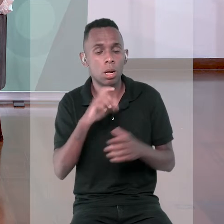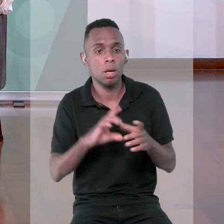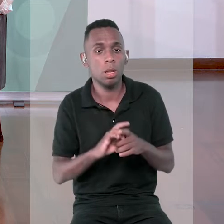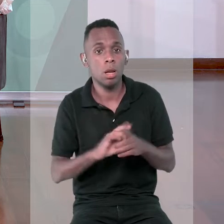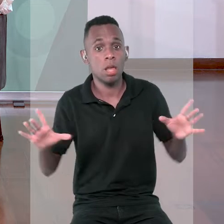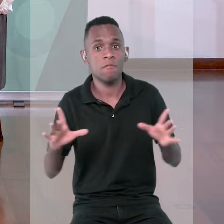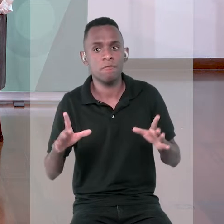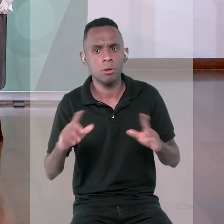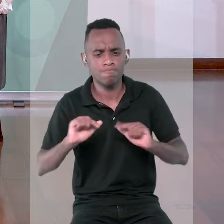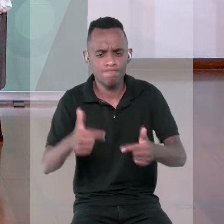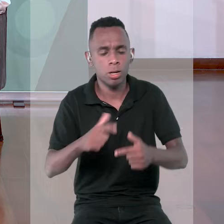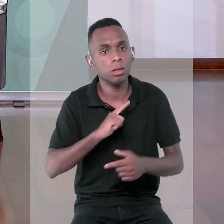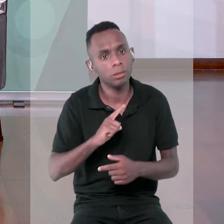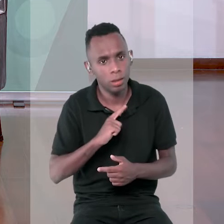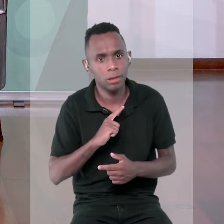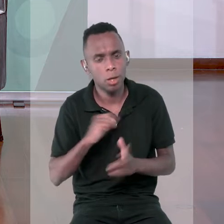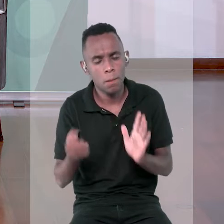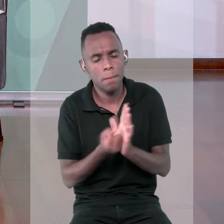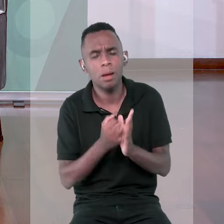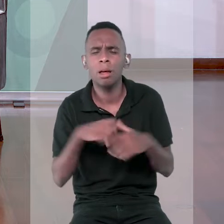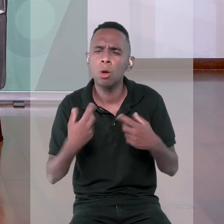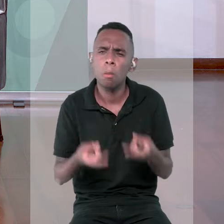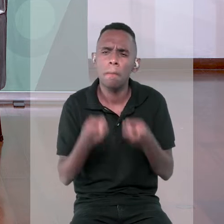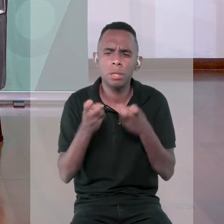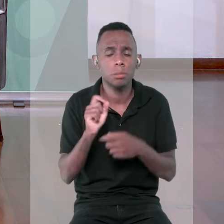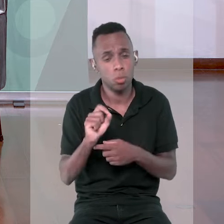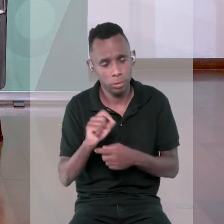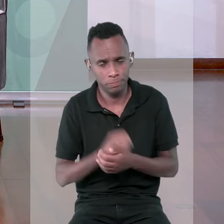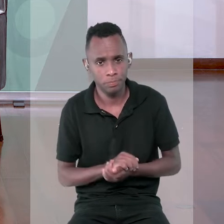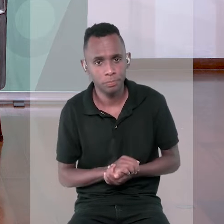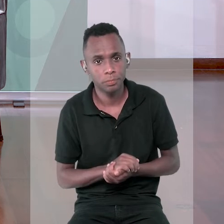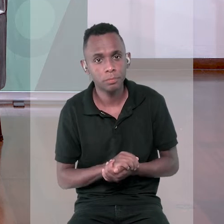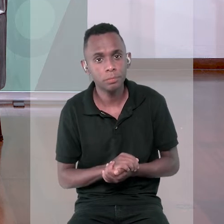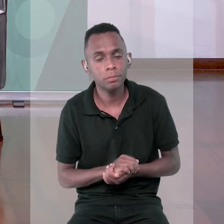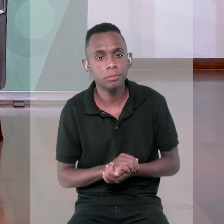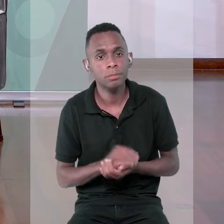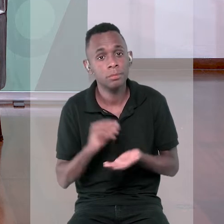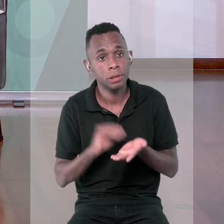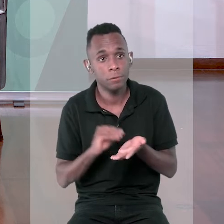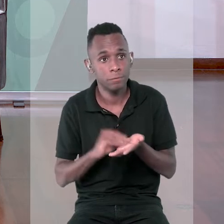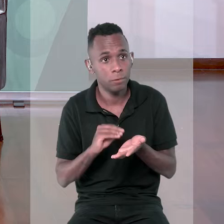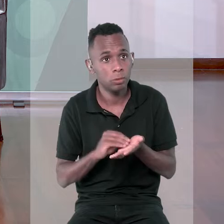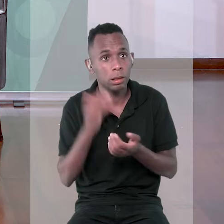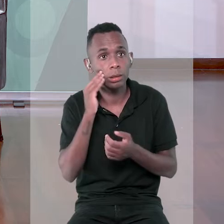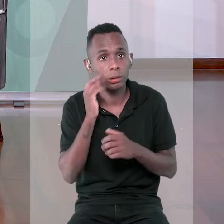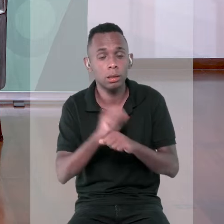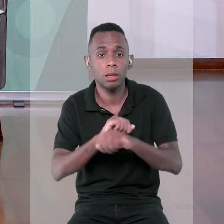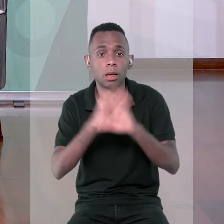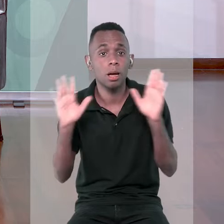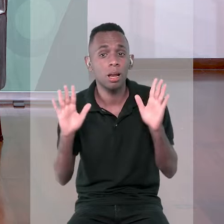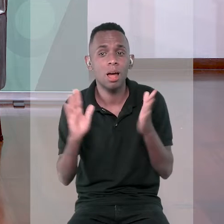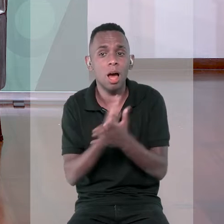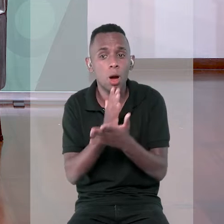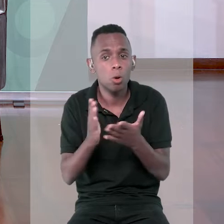vontade de autodeterminação. Só que aí eu percebi o seguinte, Leila, faltava entender aquelas que não foram